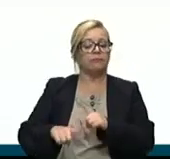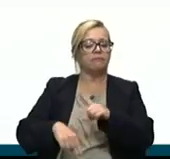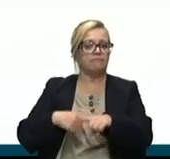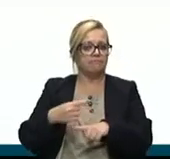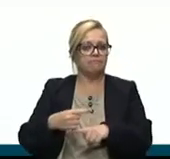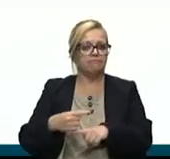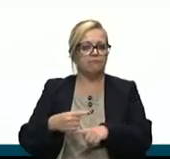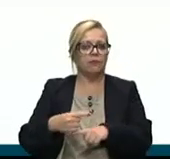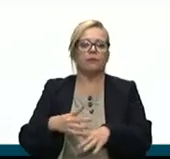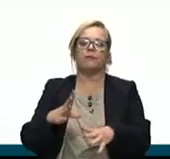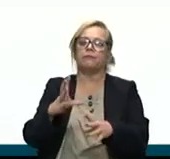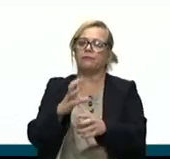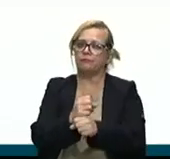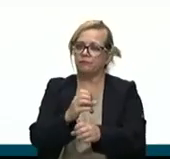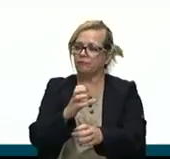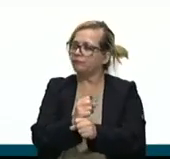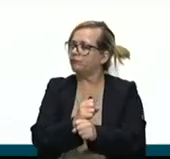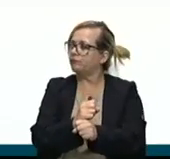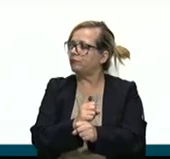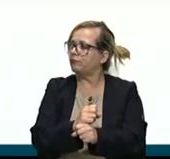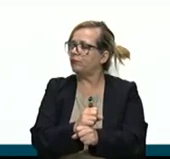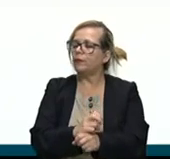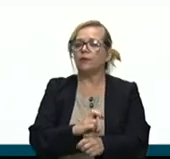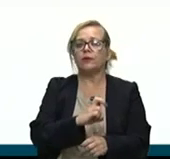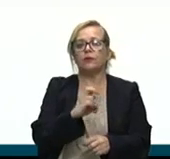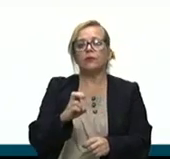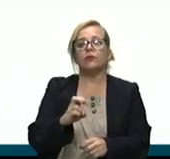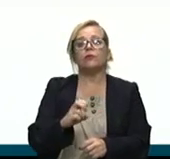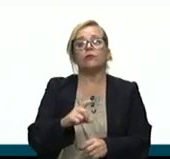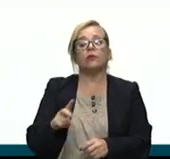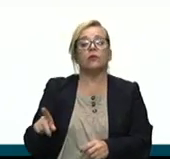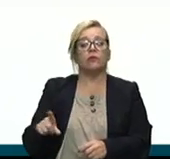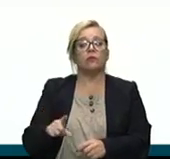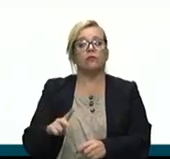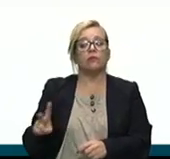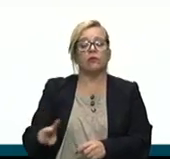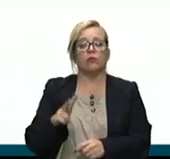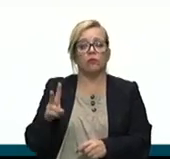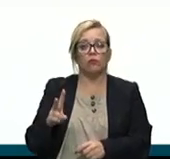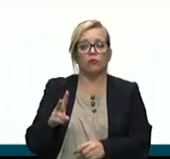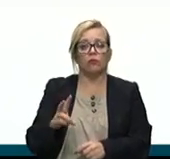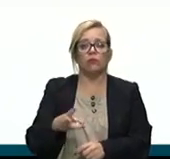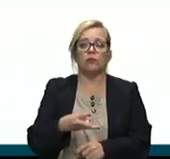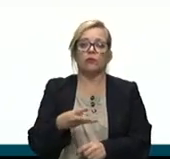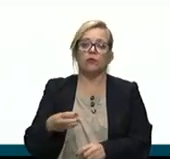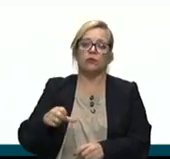Depois, vamos aos cálculos. 5 vezes 78,75,